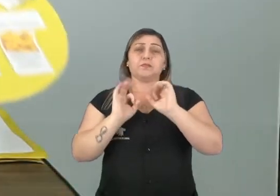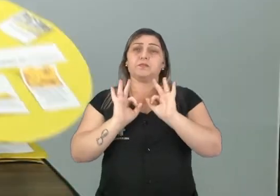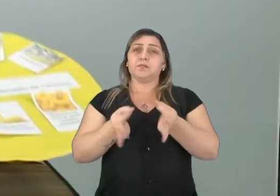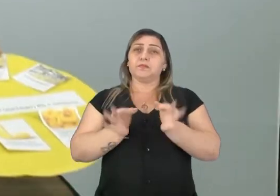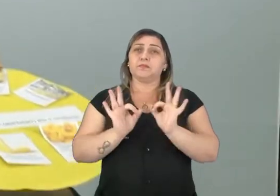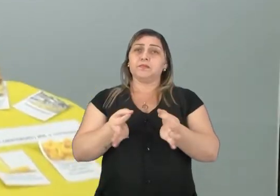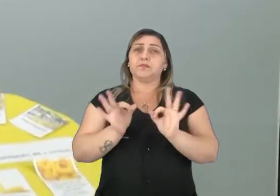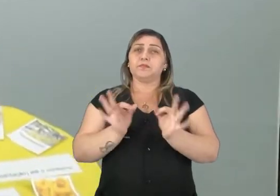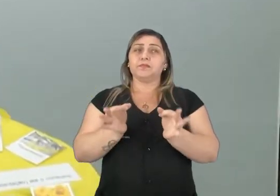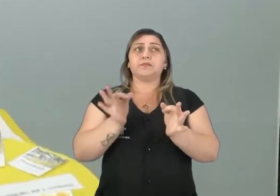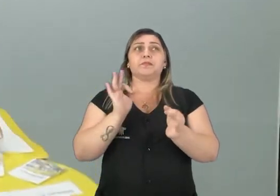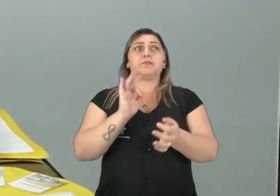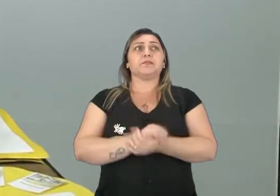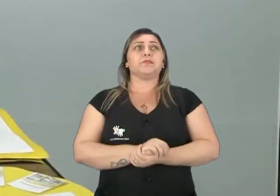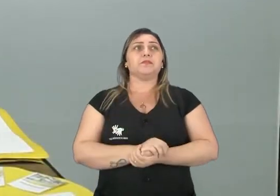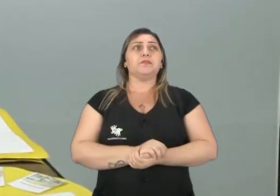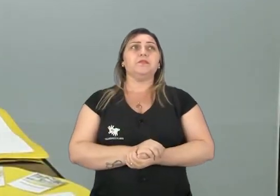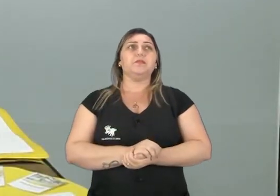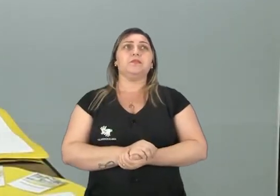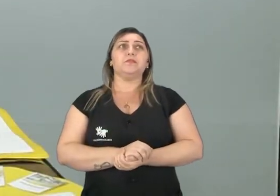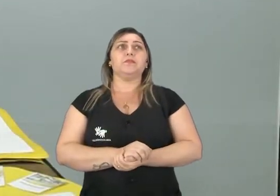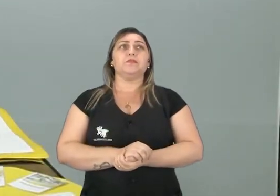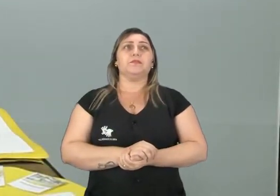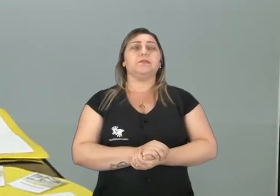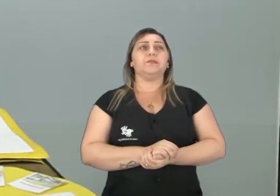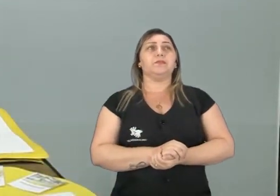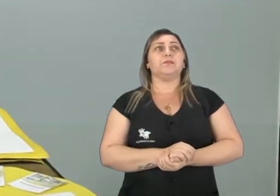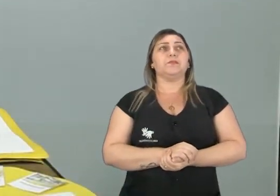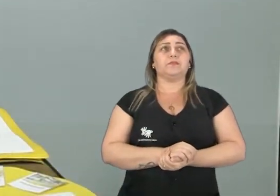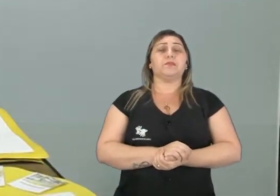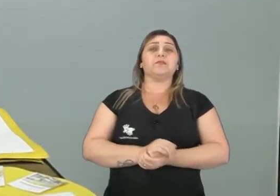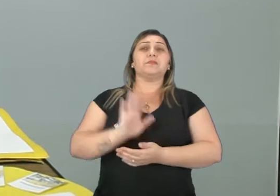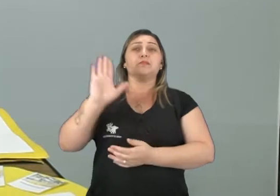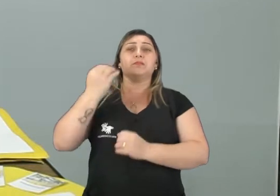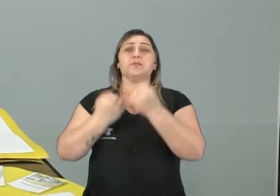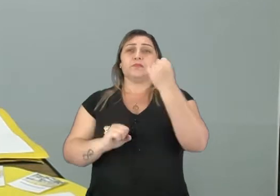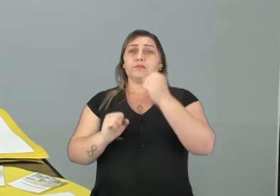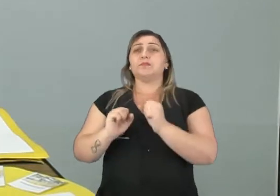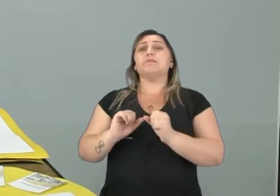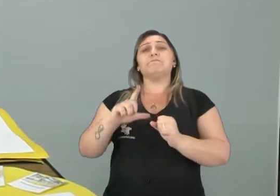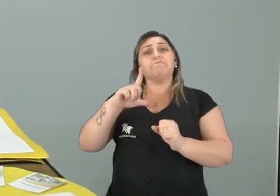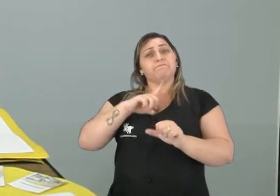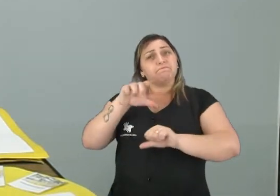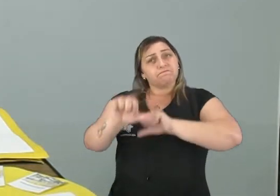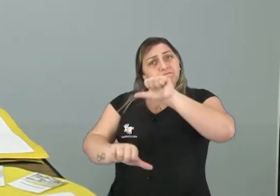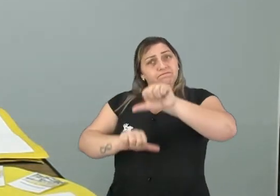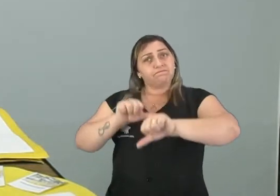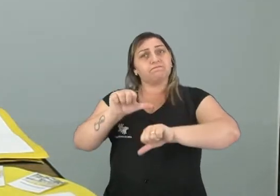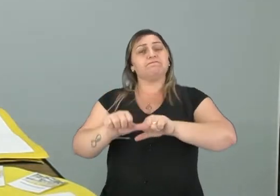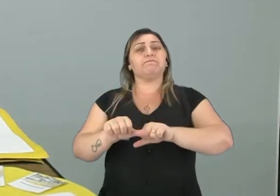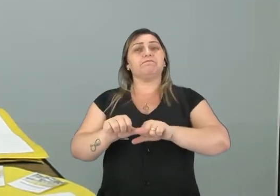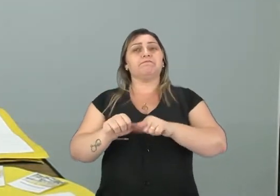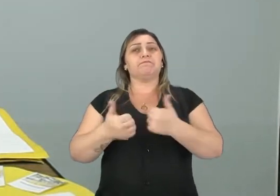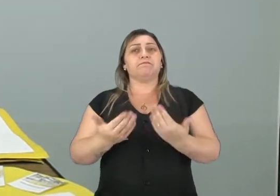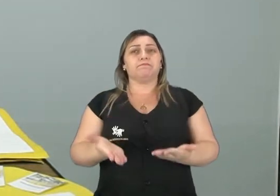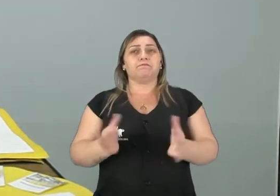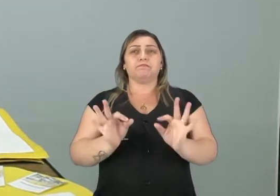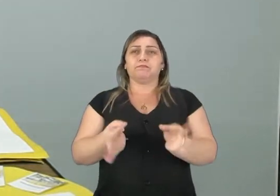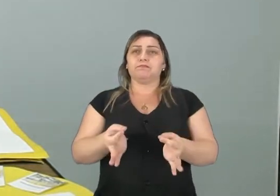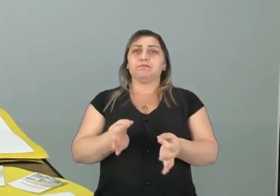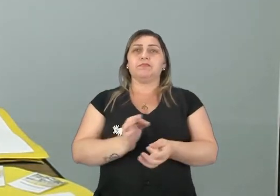Ele passou, certo, pela indústria e lá na indústria ele sofreu a transformação,